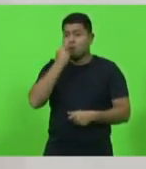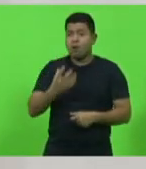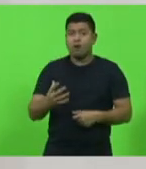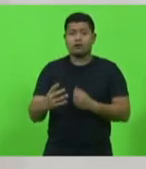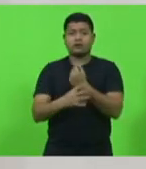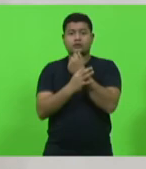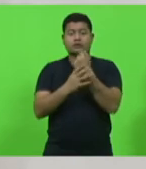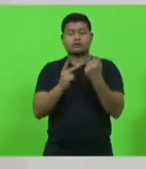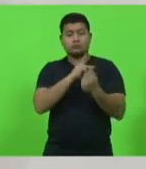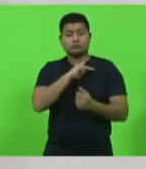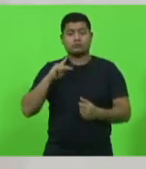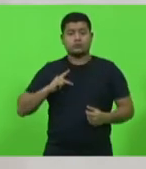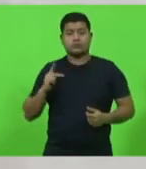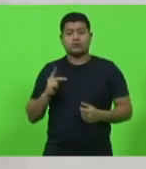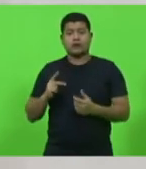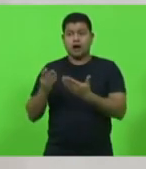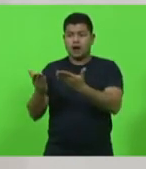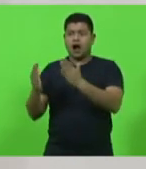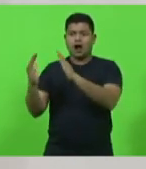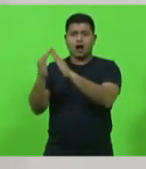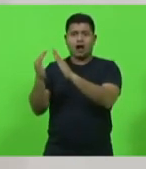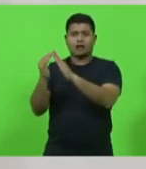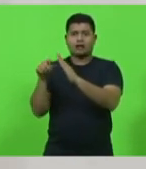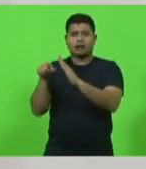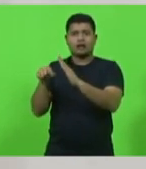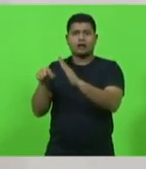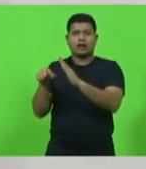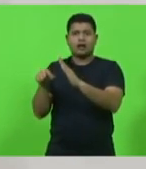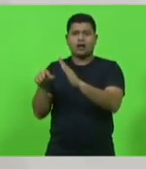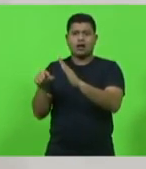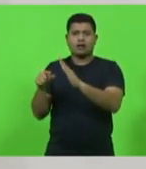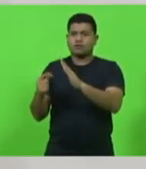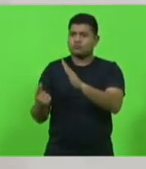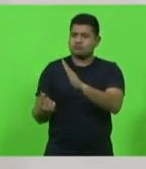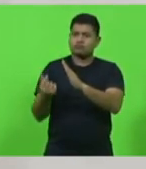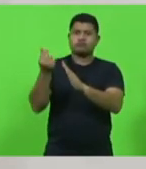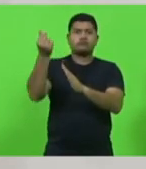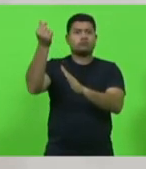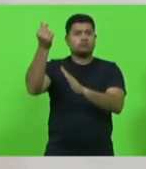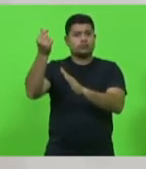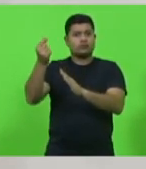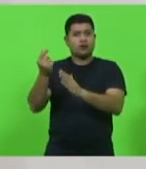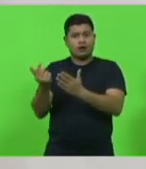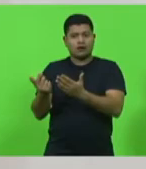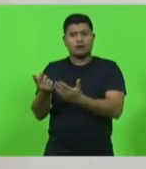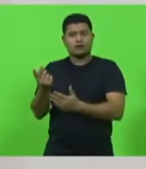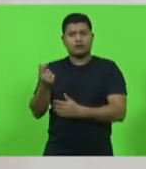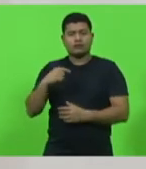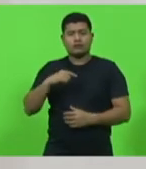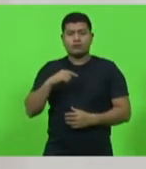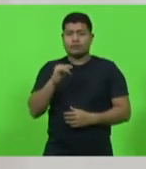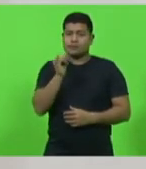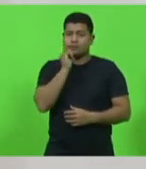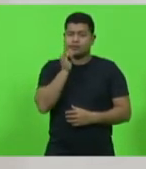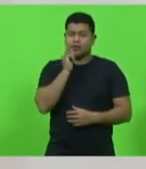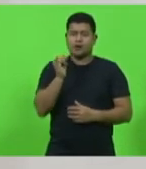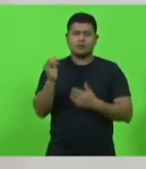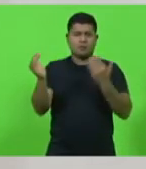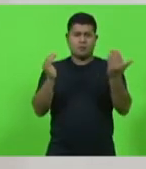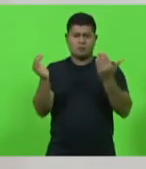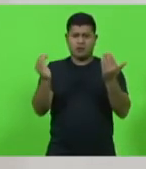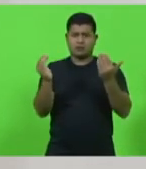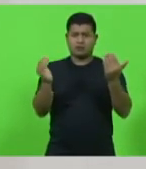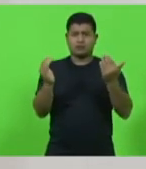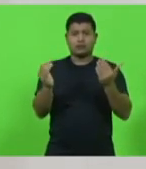pública, esse imóvel tem um valor. A pessoa que tem um mesmo imóvel, com a mesma